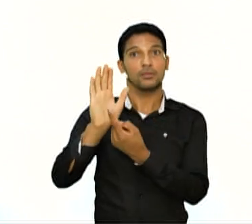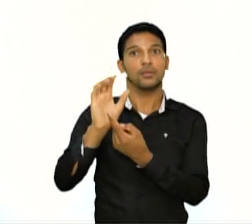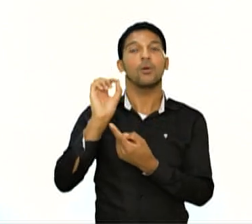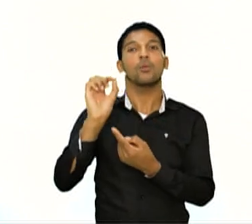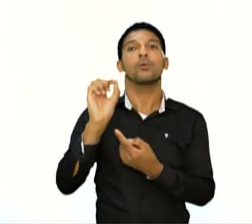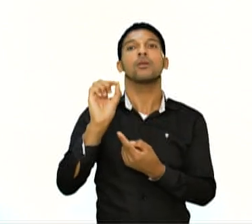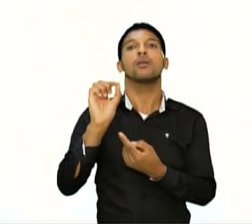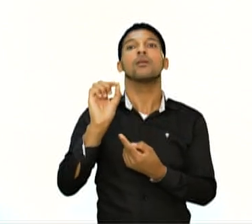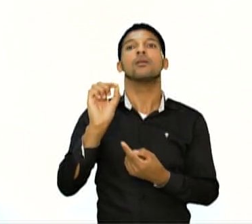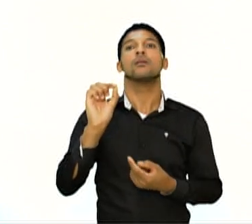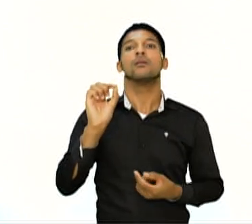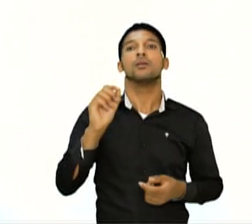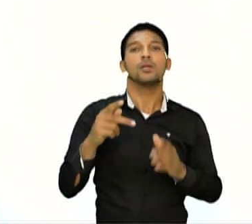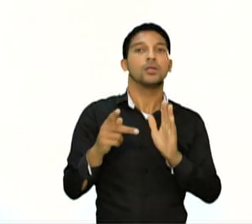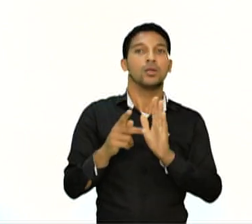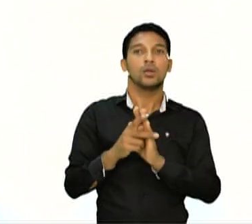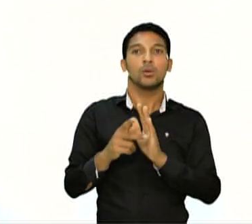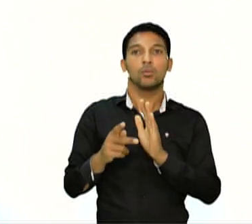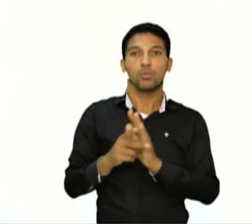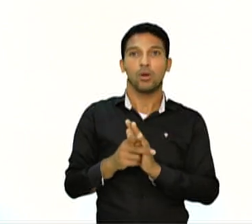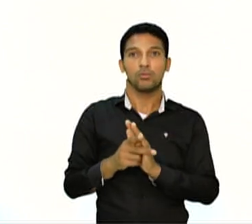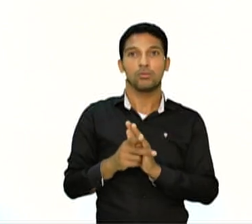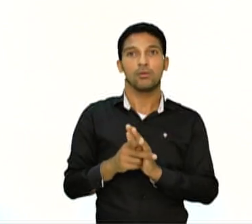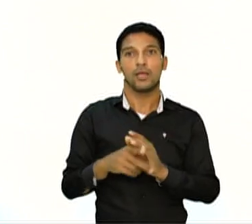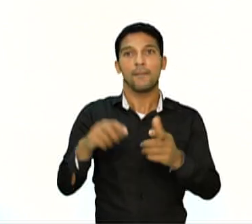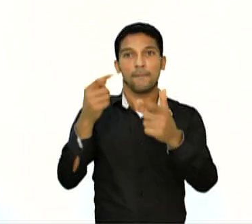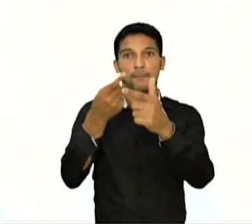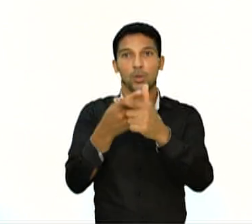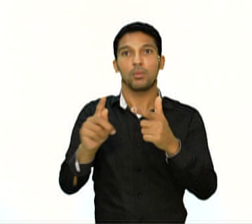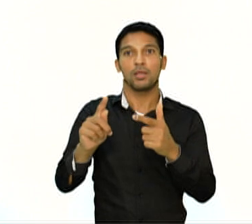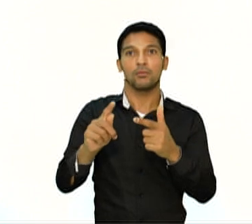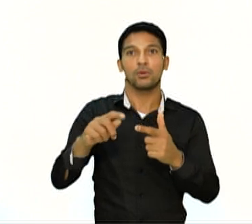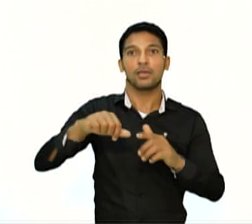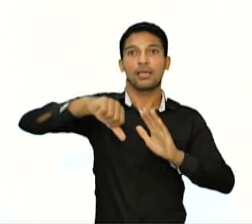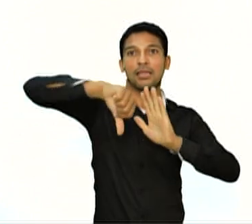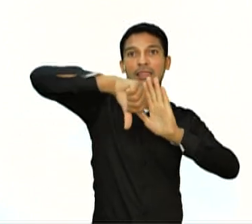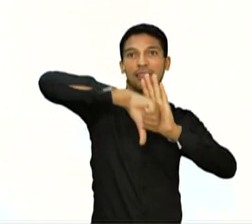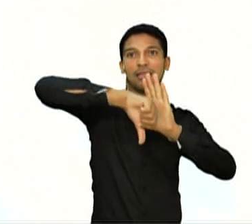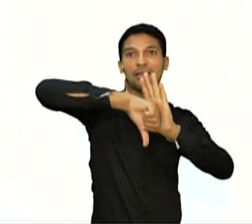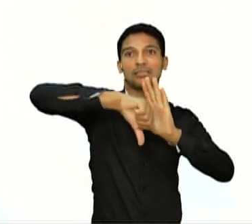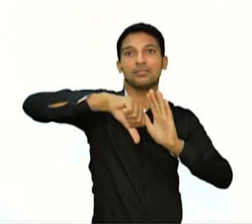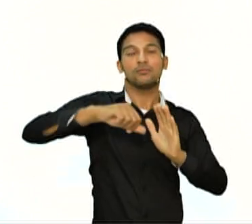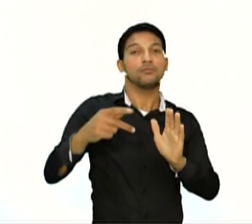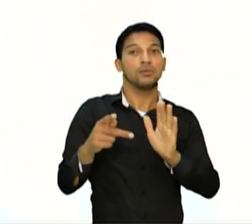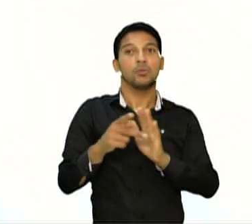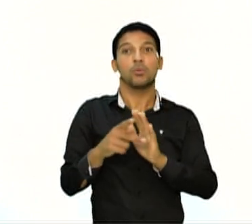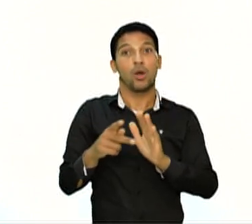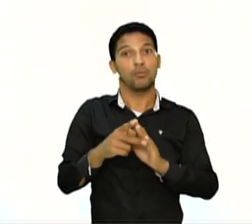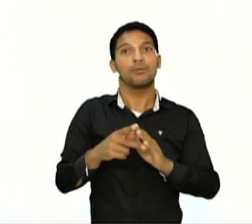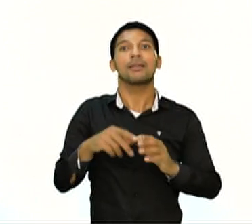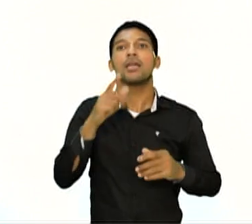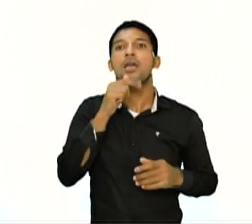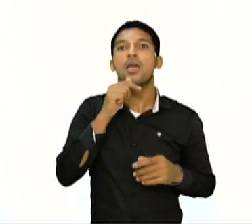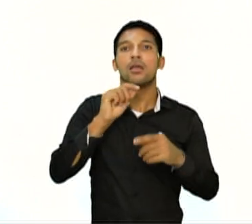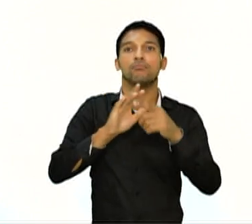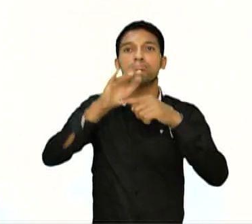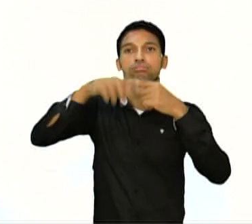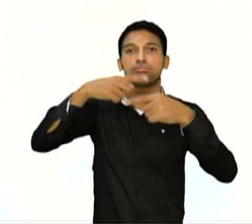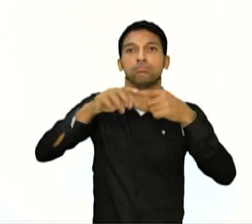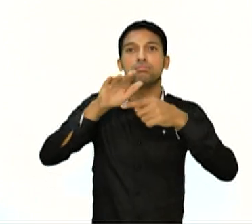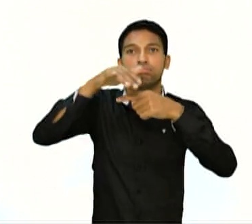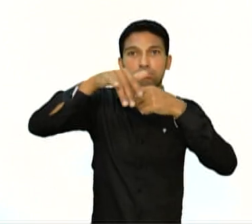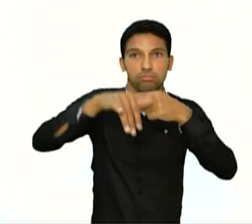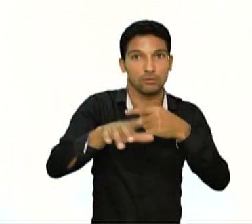impactos negativos associados à produção de energia hidrelétrica. Pensem em algo negativo, escrevam e voltamos já já.